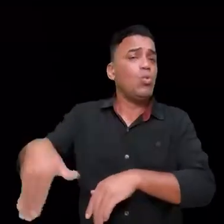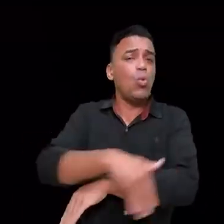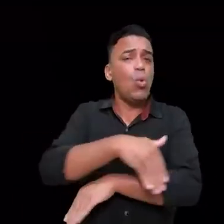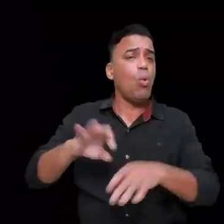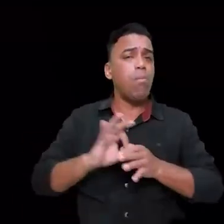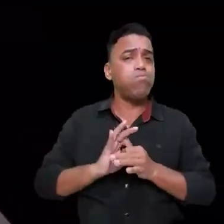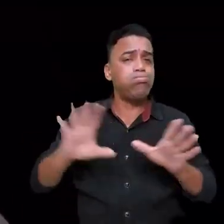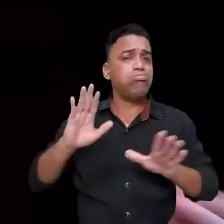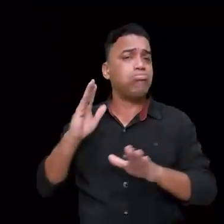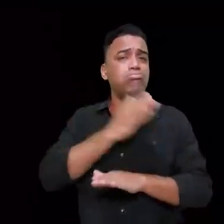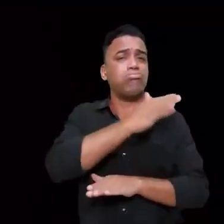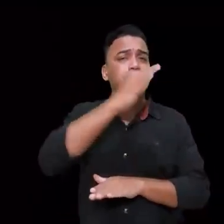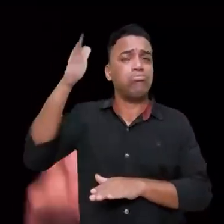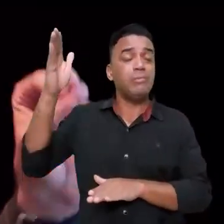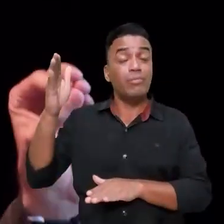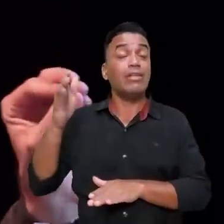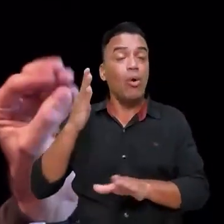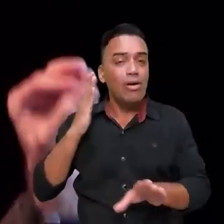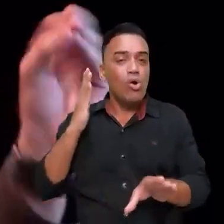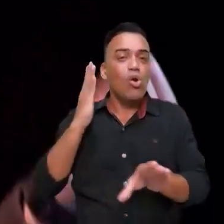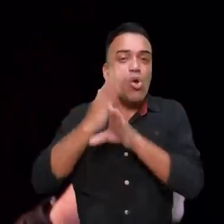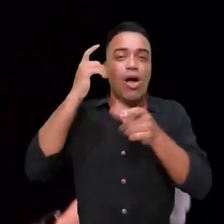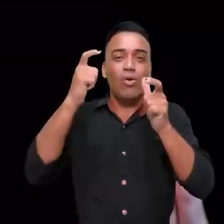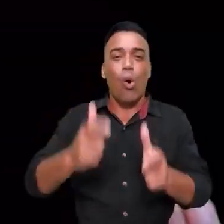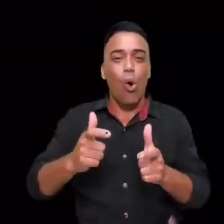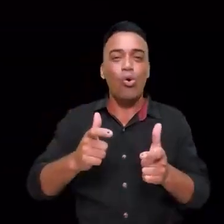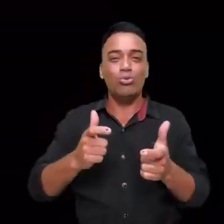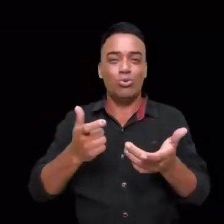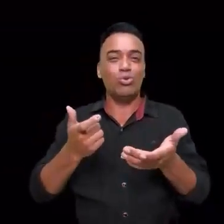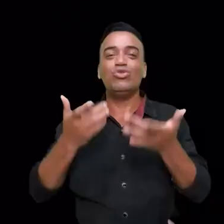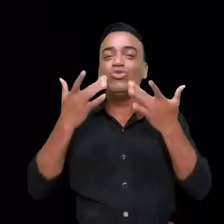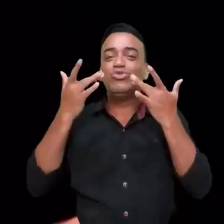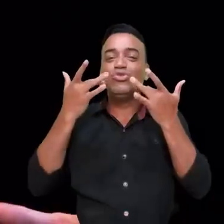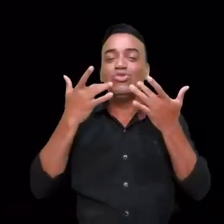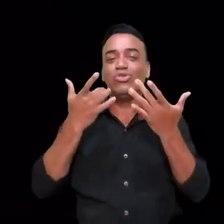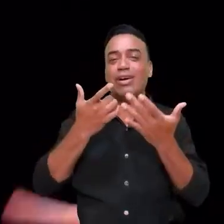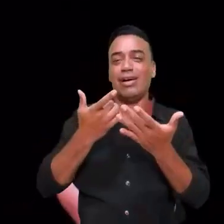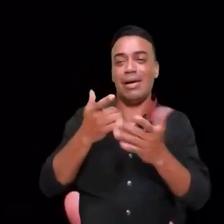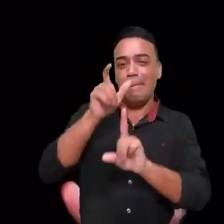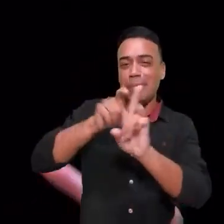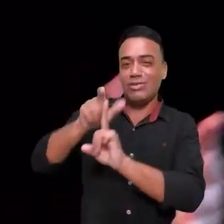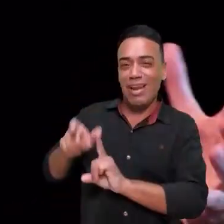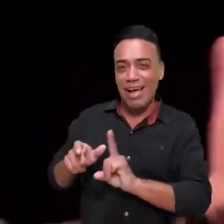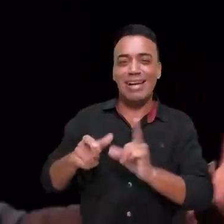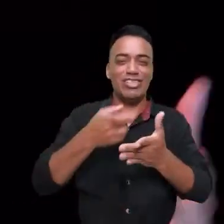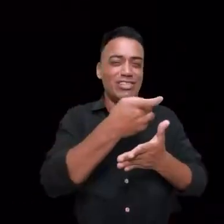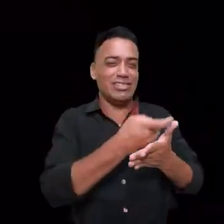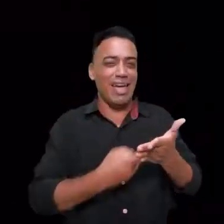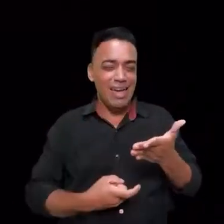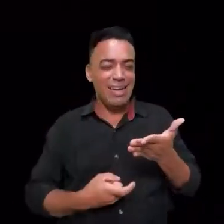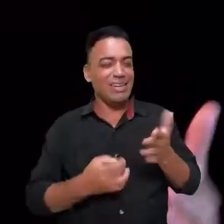E nesse lugar, quando encontro a dramaturgia, aquele monte de personagem num único texto e numa leitura de modo